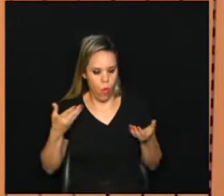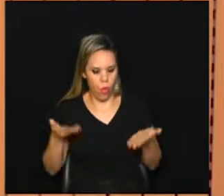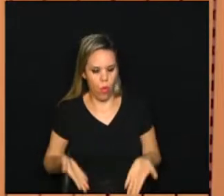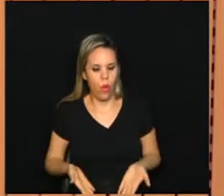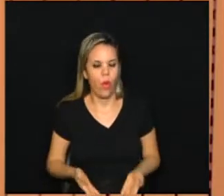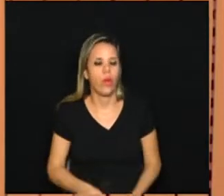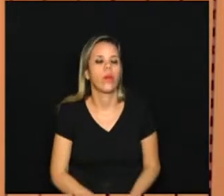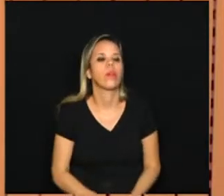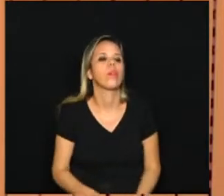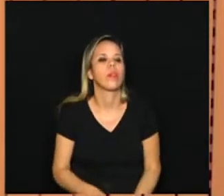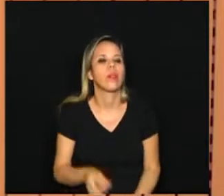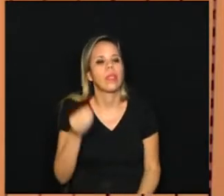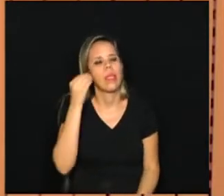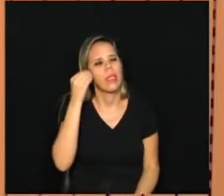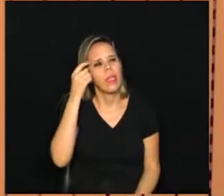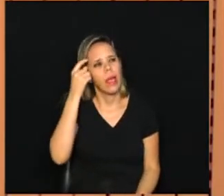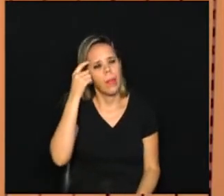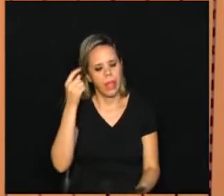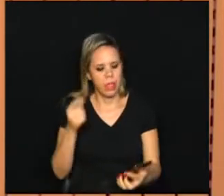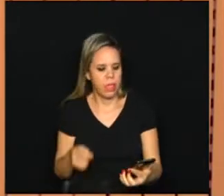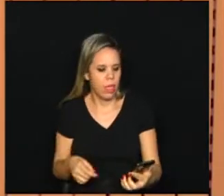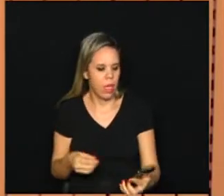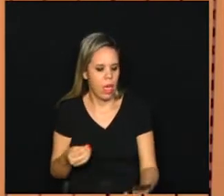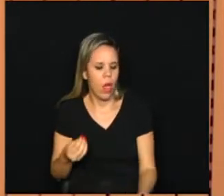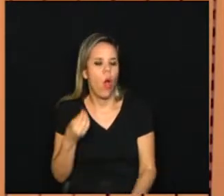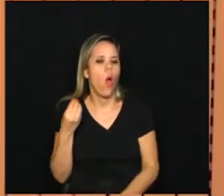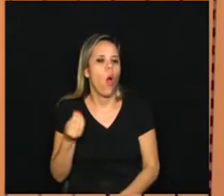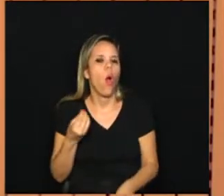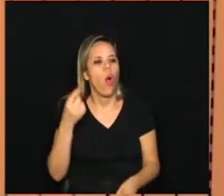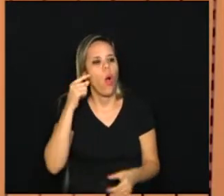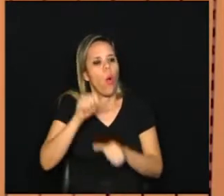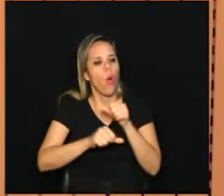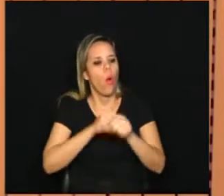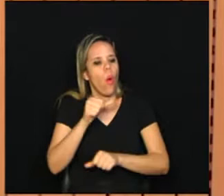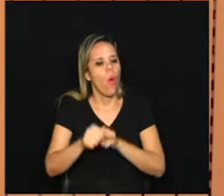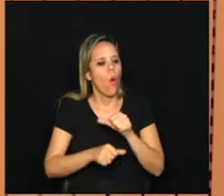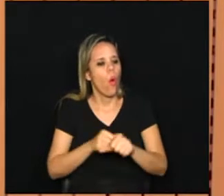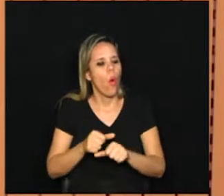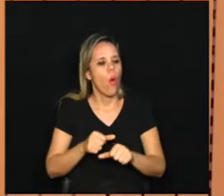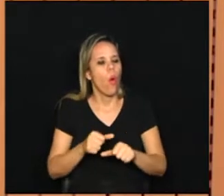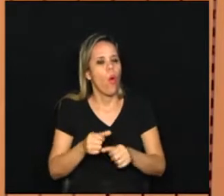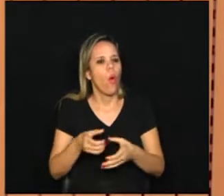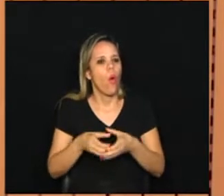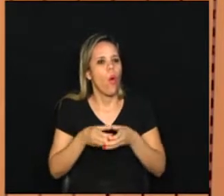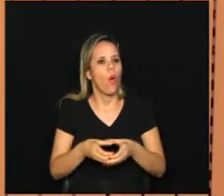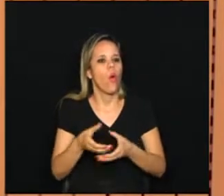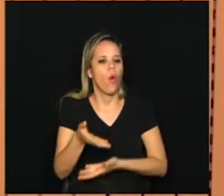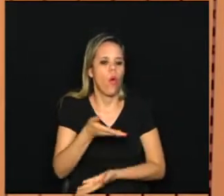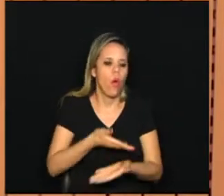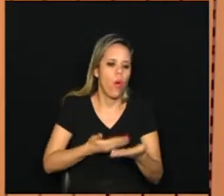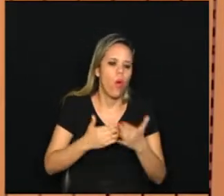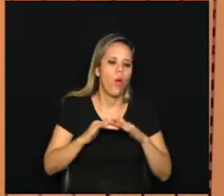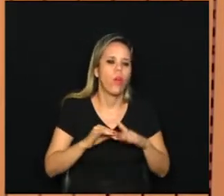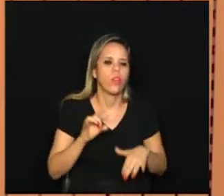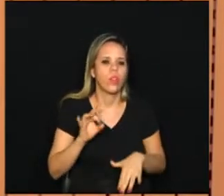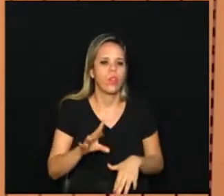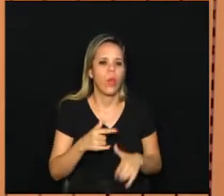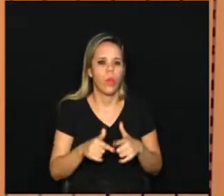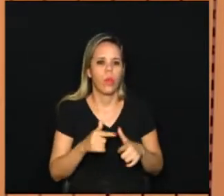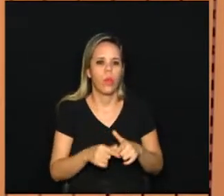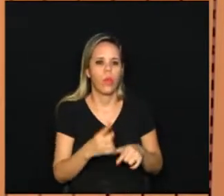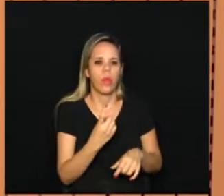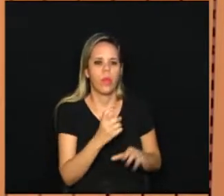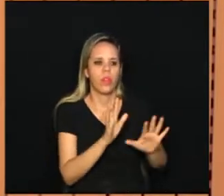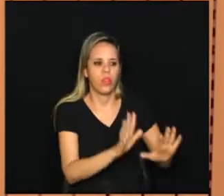para a gente tentar pensar em maneiras de como que a gente pode mudar o ambiente escolar e não simplesmente o caso específico